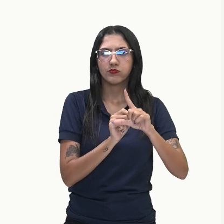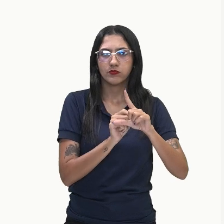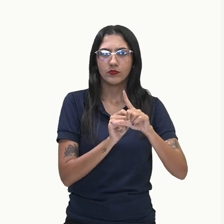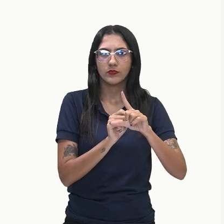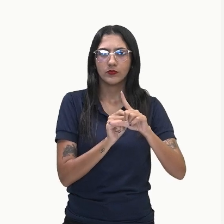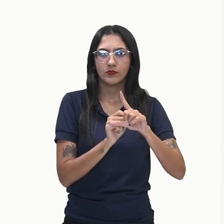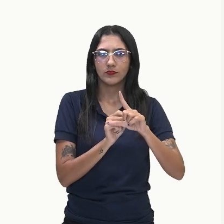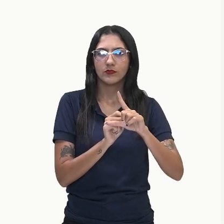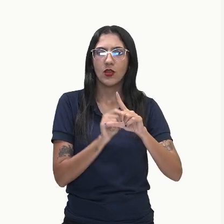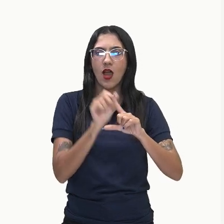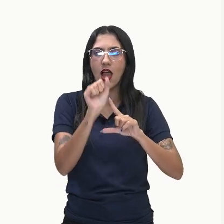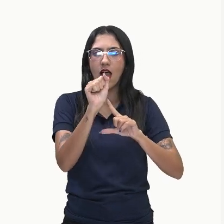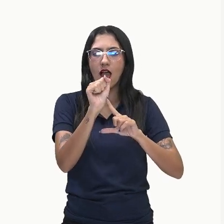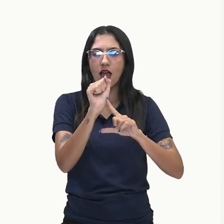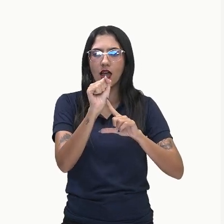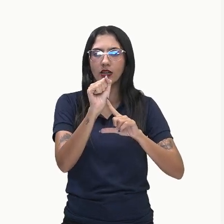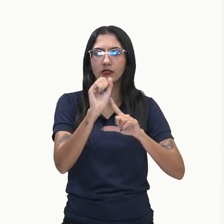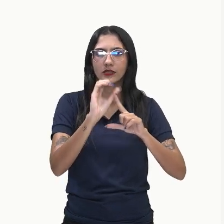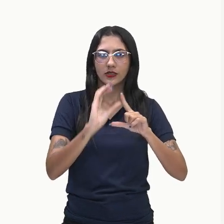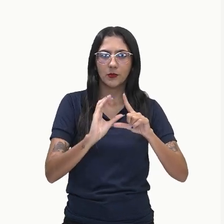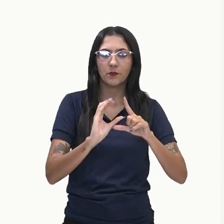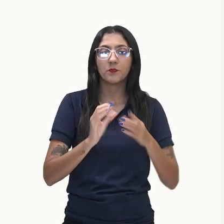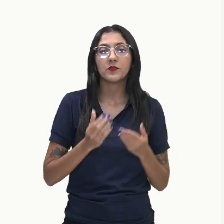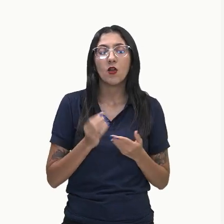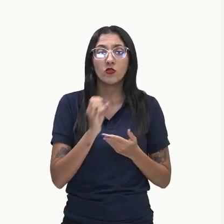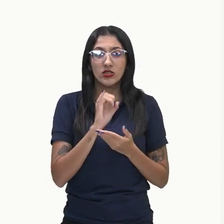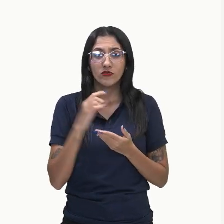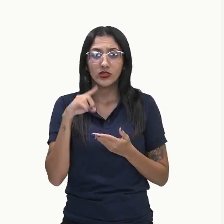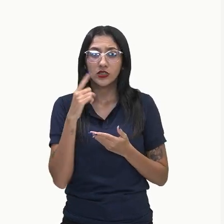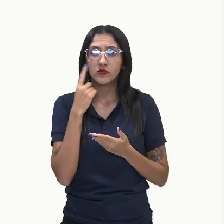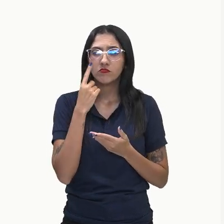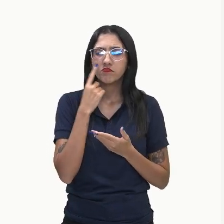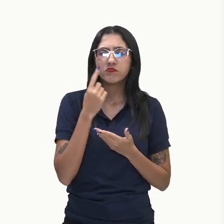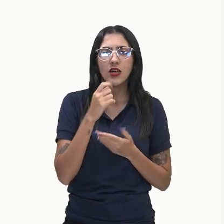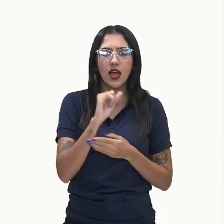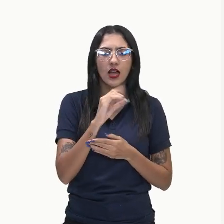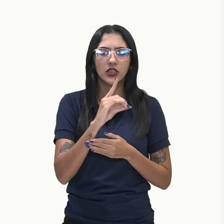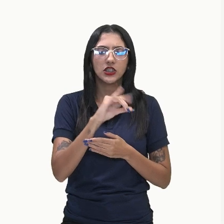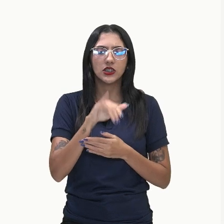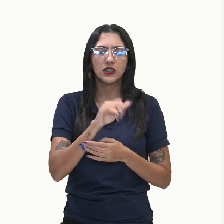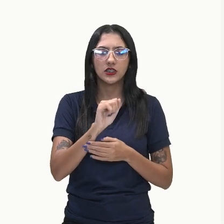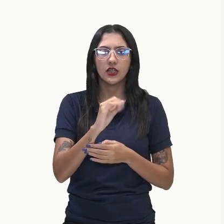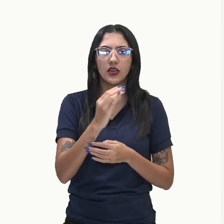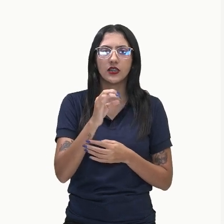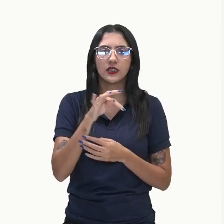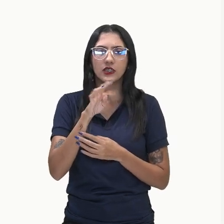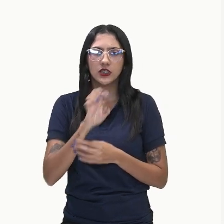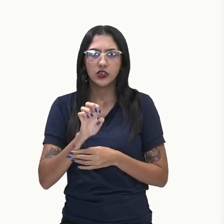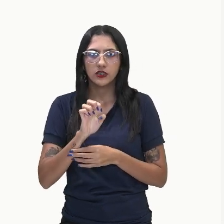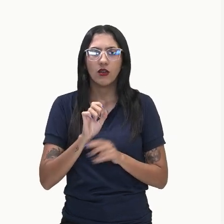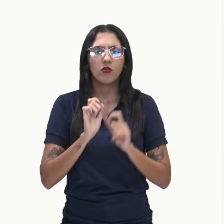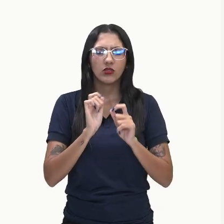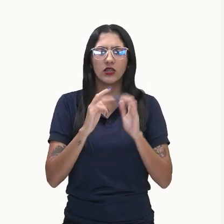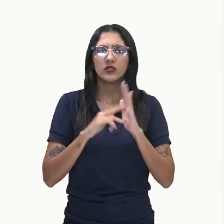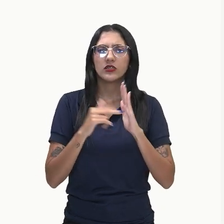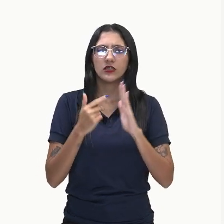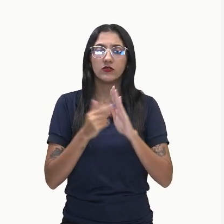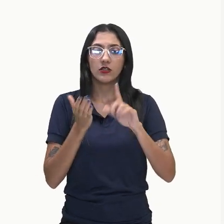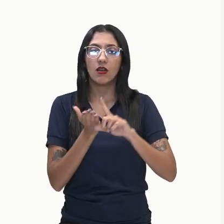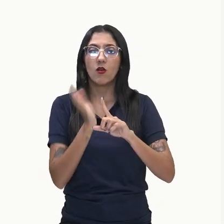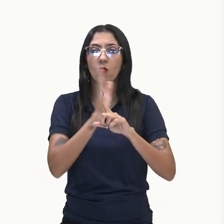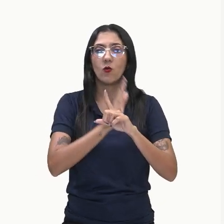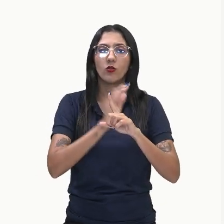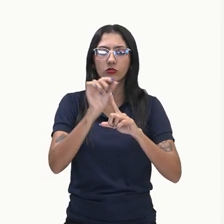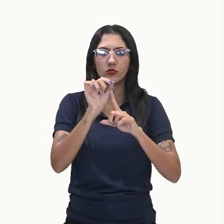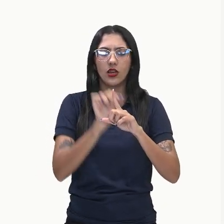AC. Então, todas as vezes que você ouvir lado adjacente, lembre que é o lado vizinho do ângulo que você